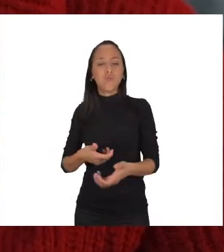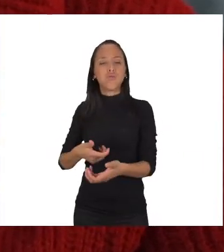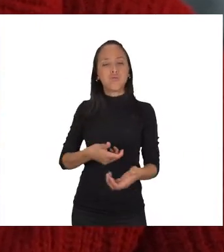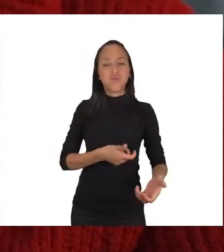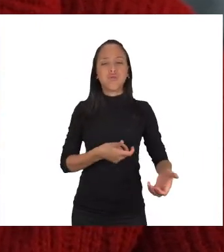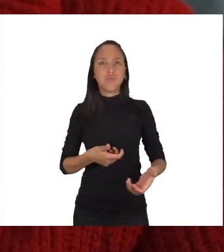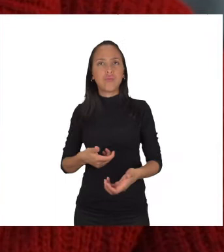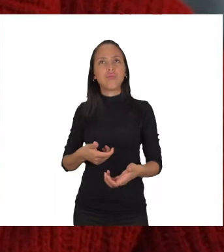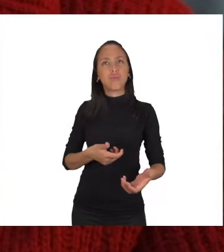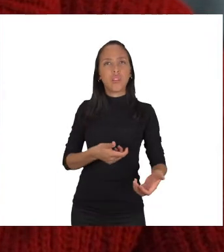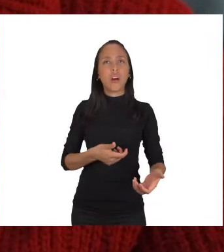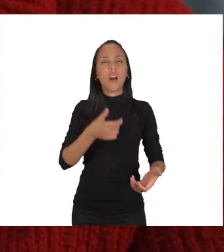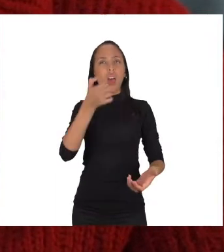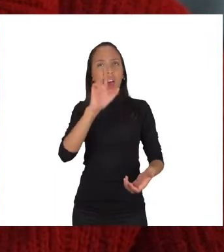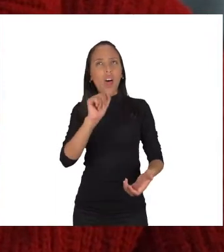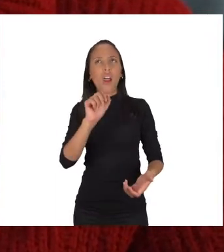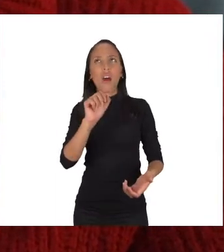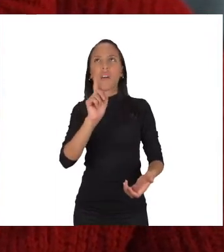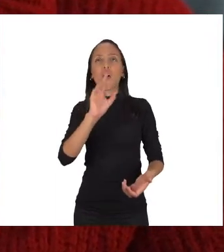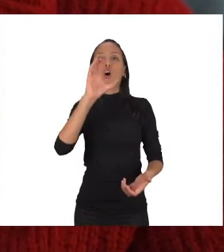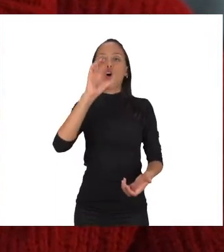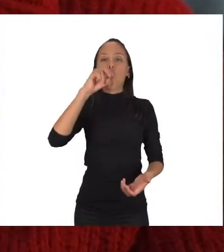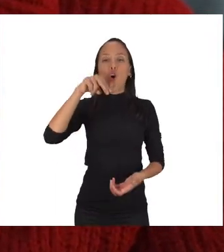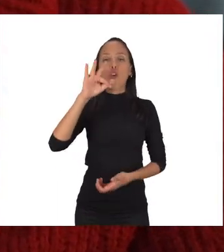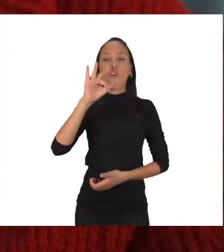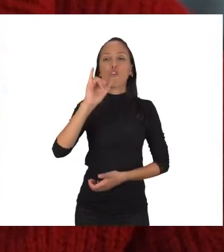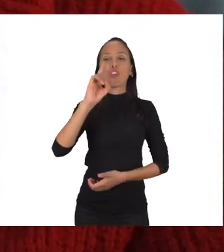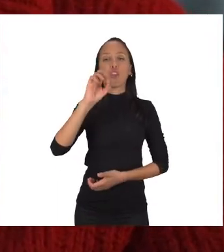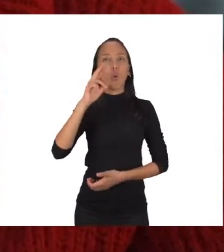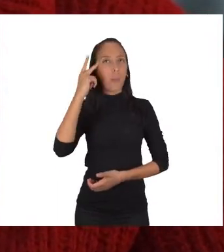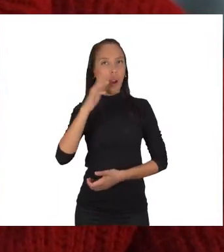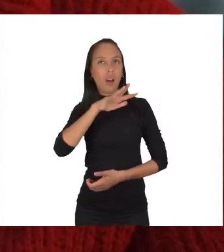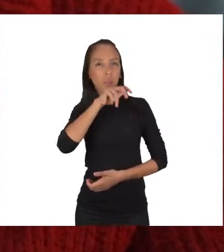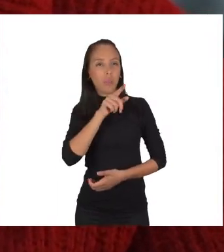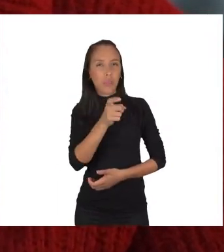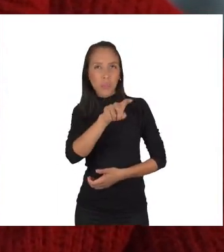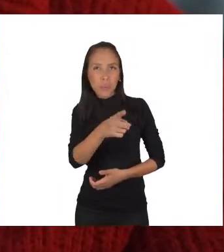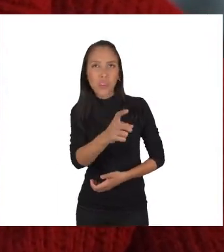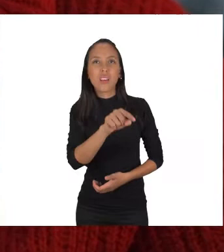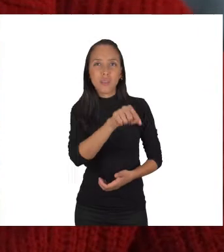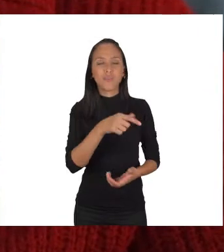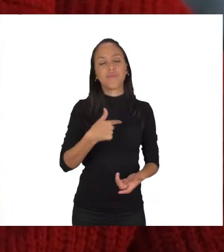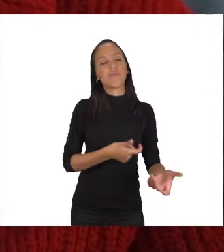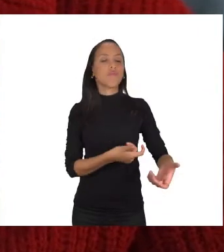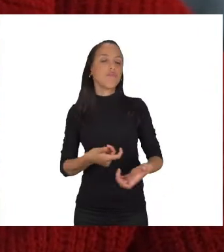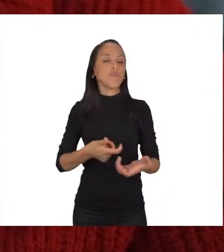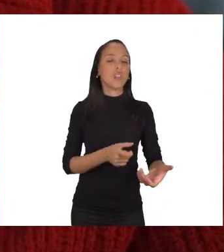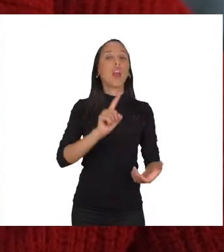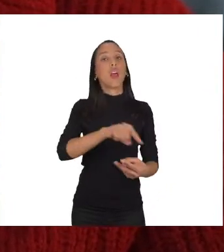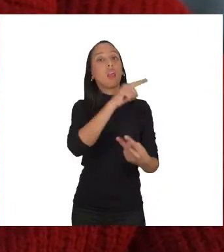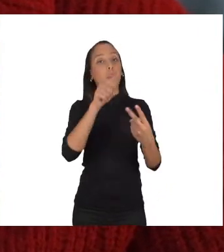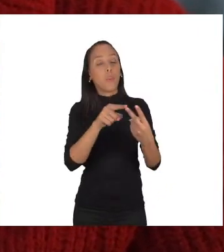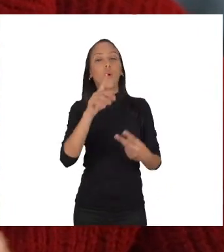o boral, que era para terra. Não, primeiro o confidor para o bicho, que era o organofosforado lá que a gente passa para o bicho. Depois eu